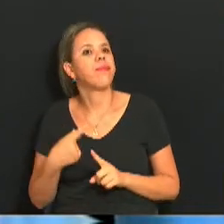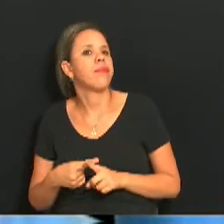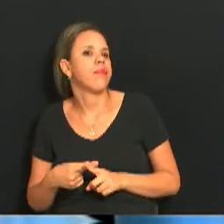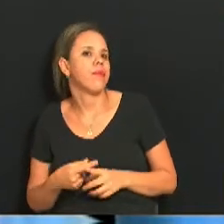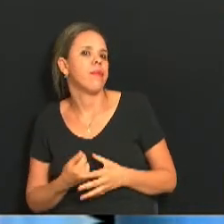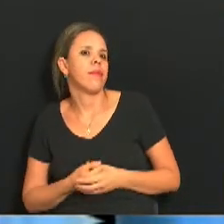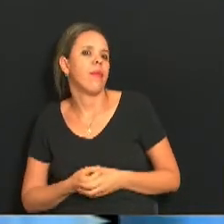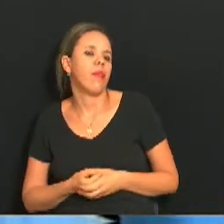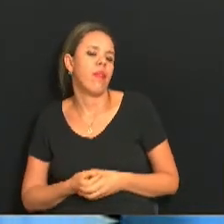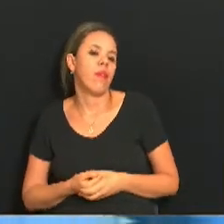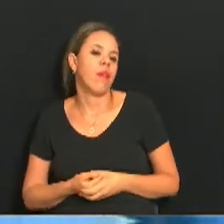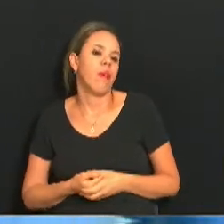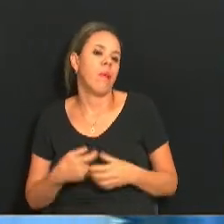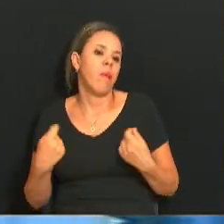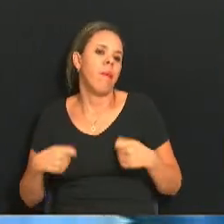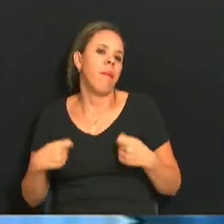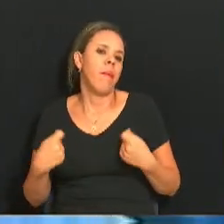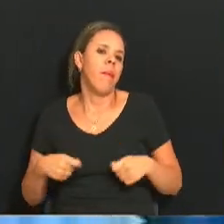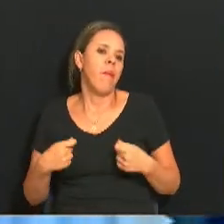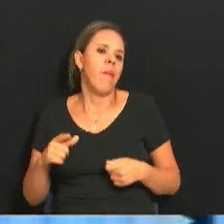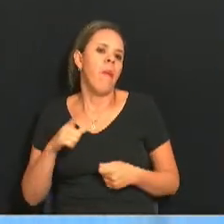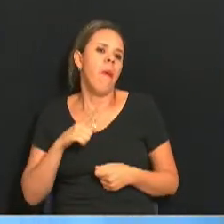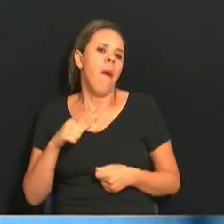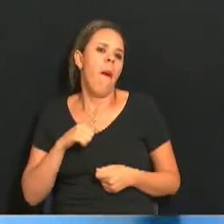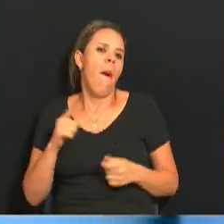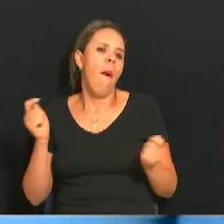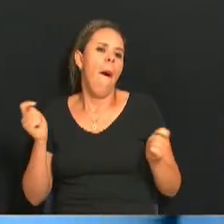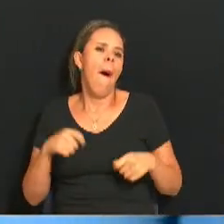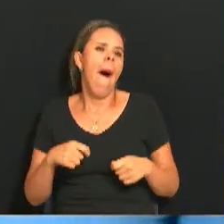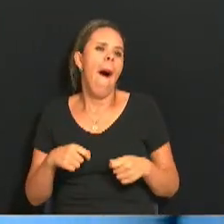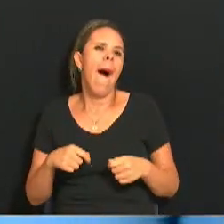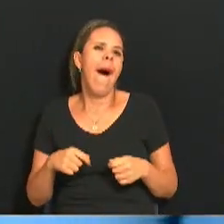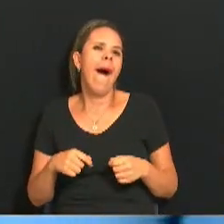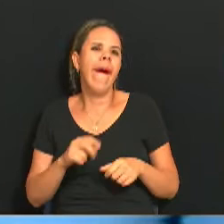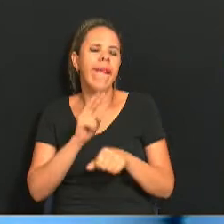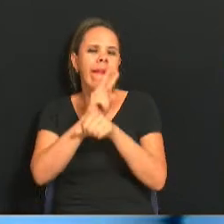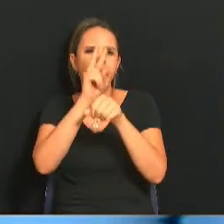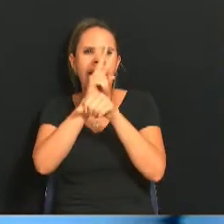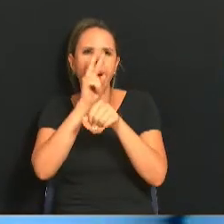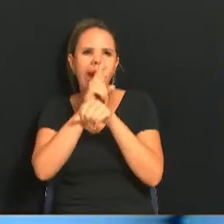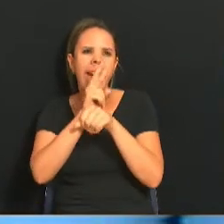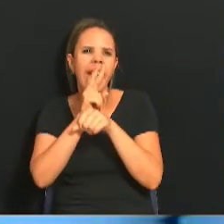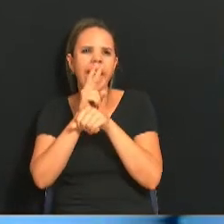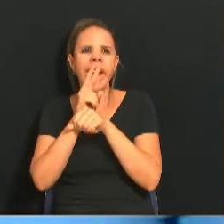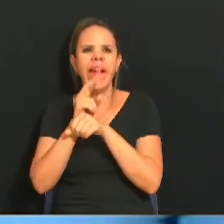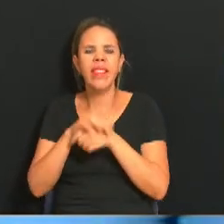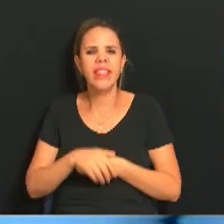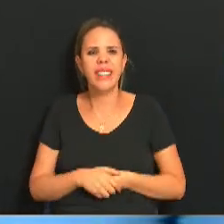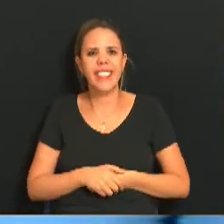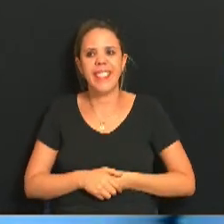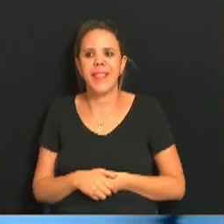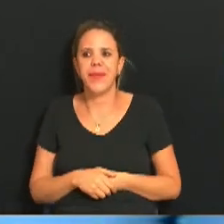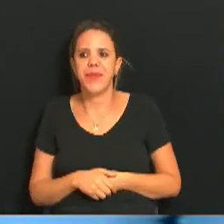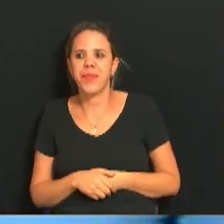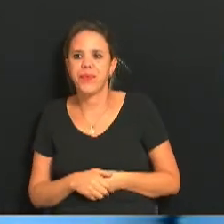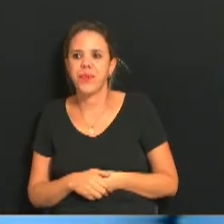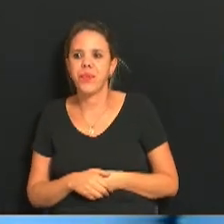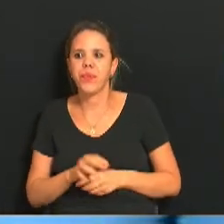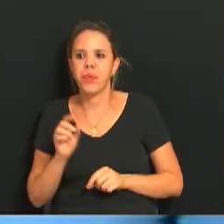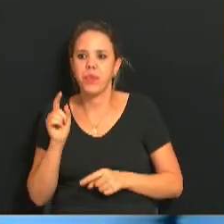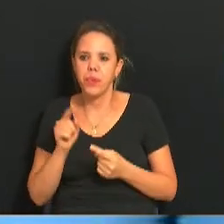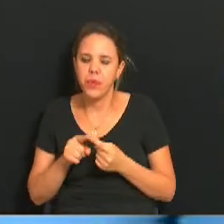materialidade precisa haver a possibilidade de conservação então fácil bem objeto